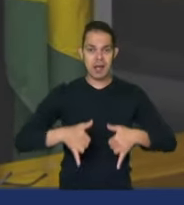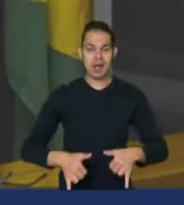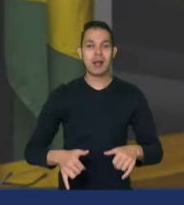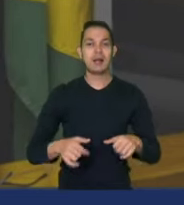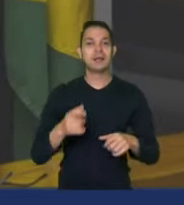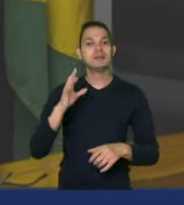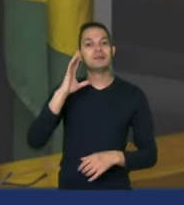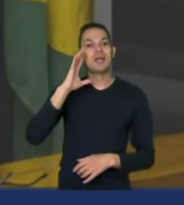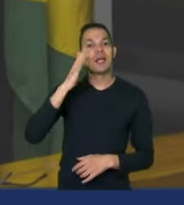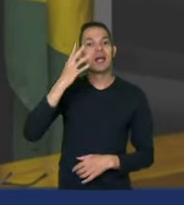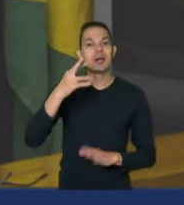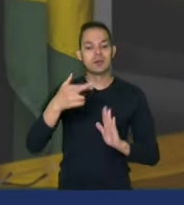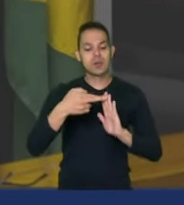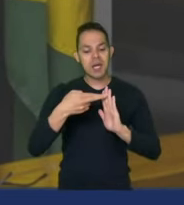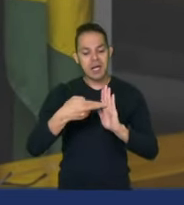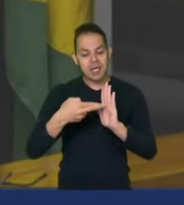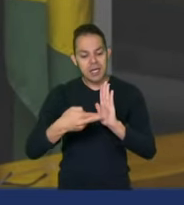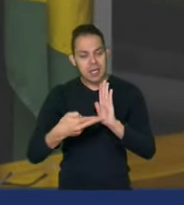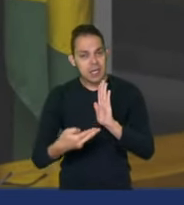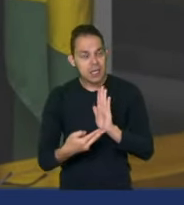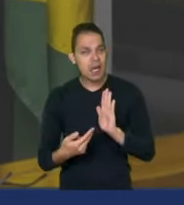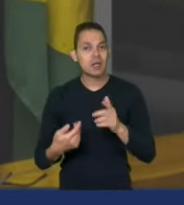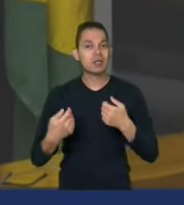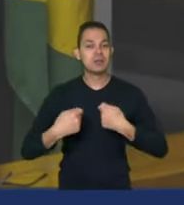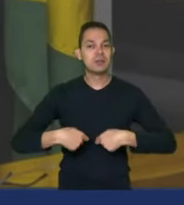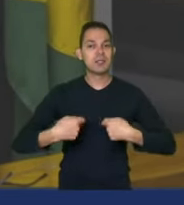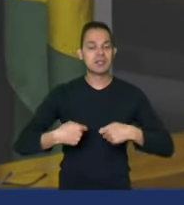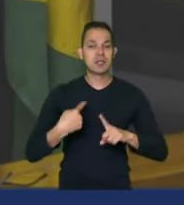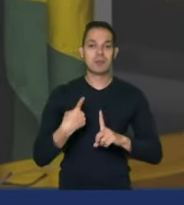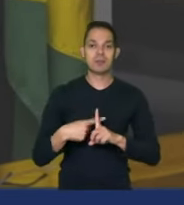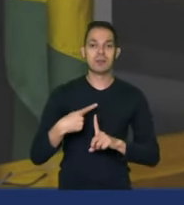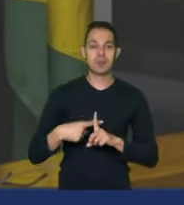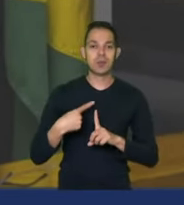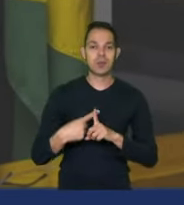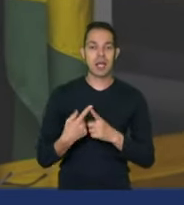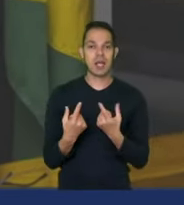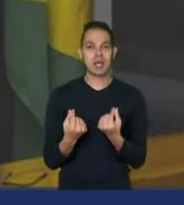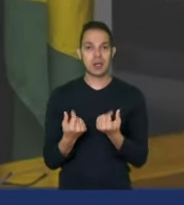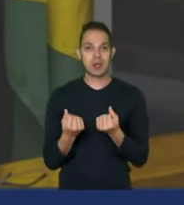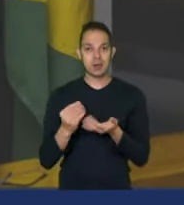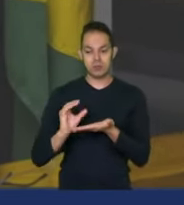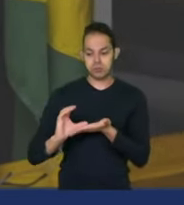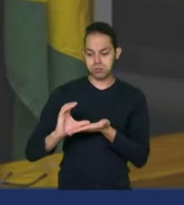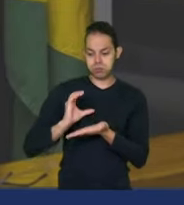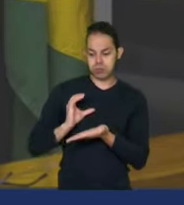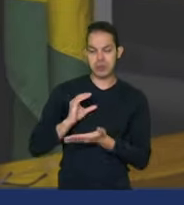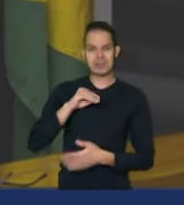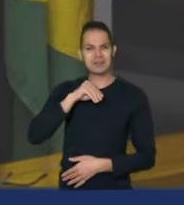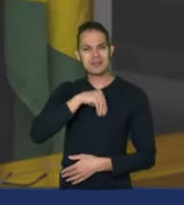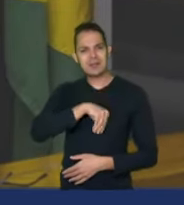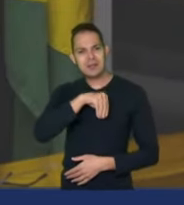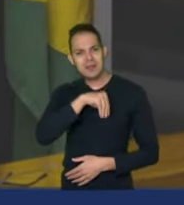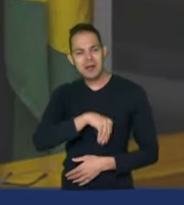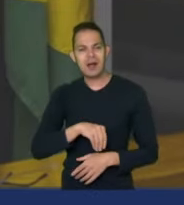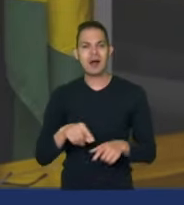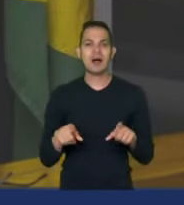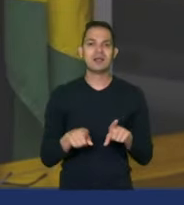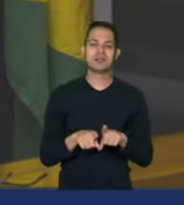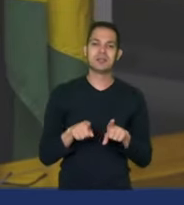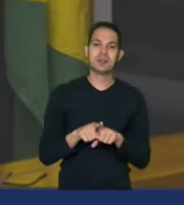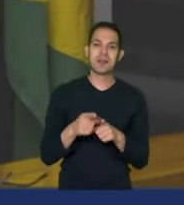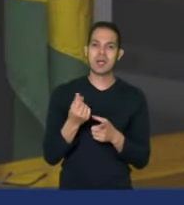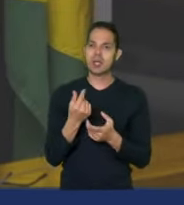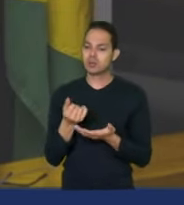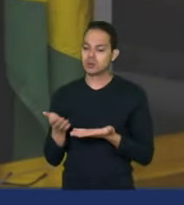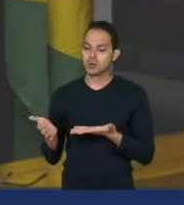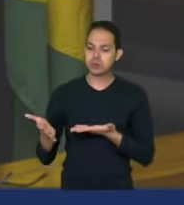um critério de voo de cruzeiro, porque o poder aquisitivo, a nível de salário mínimo, a nível de ganho dos